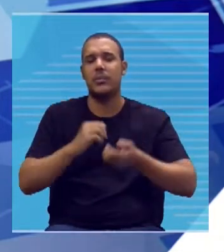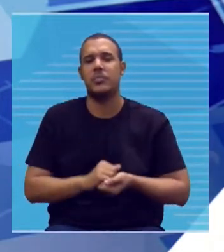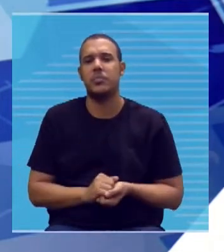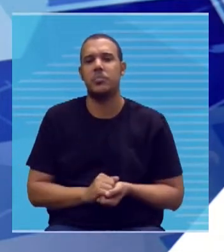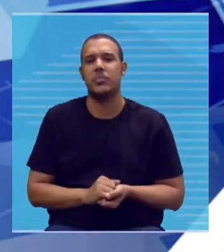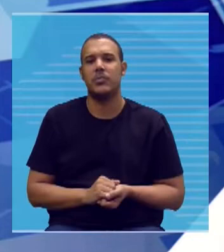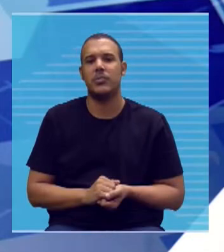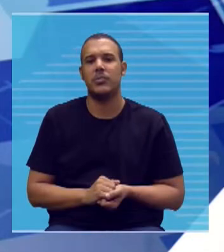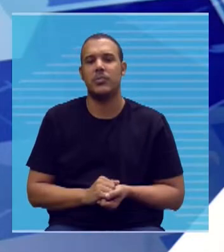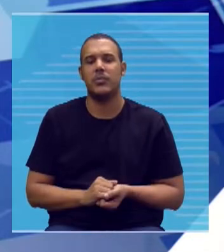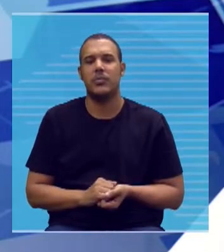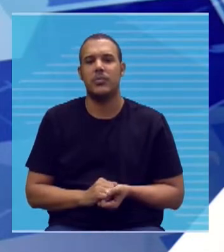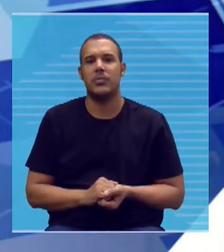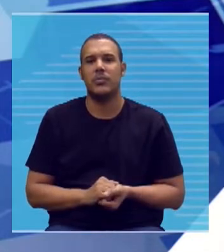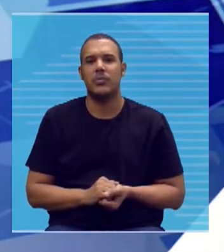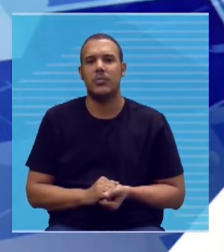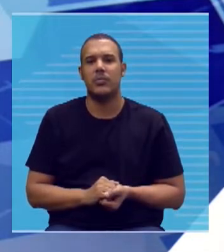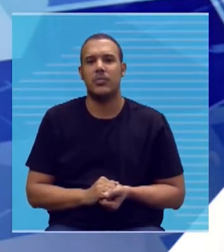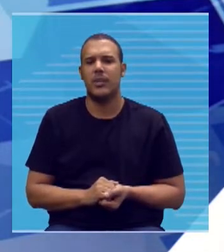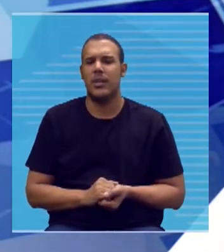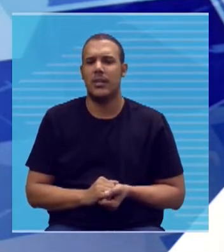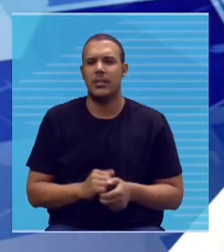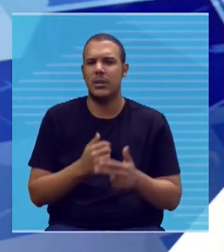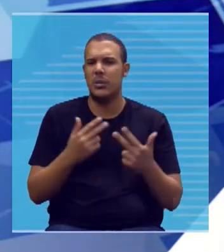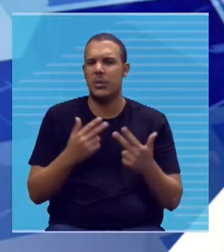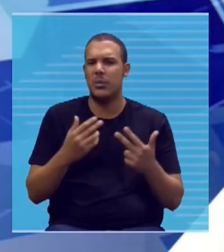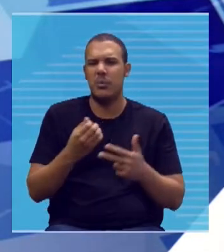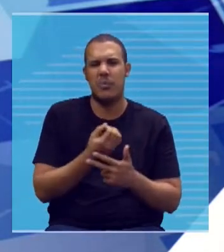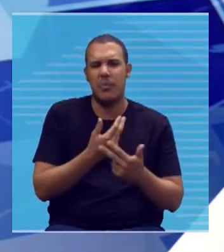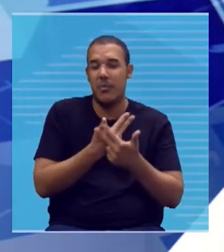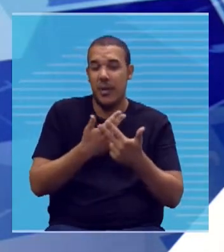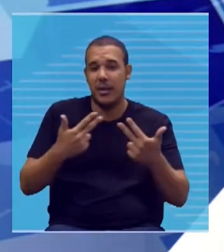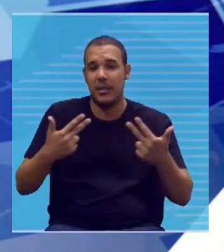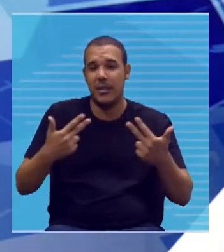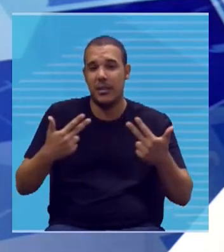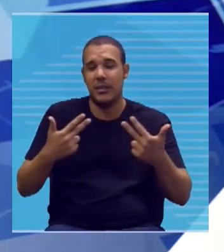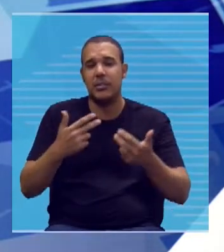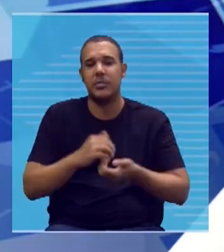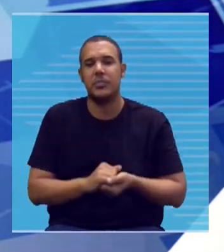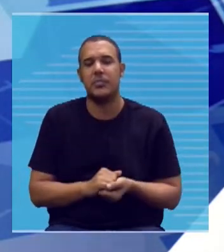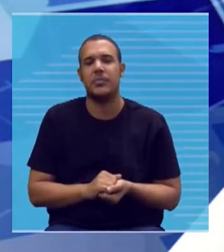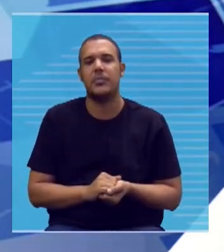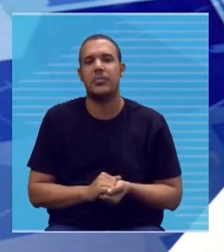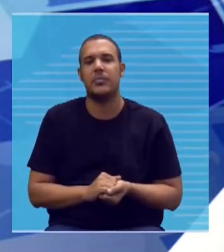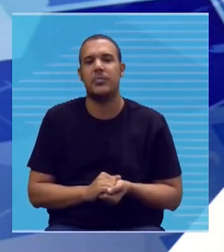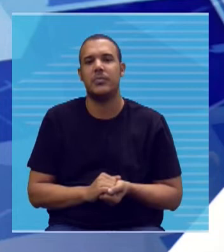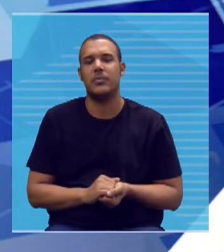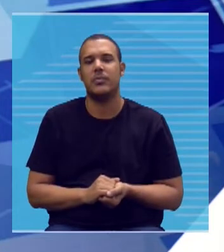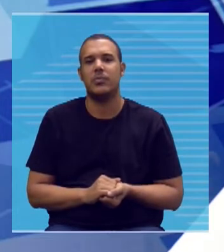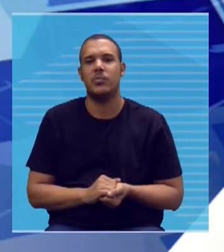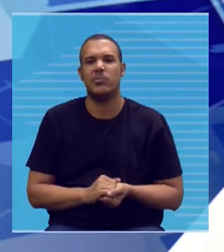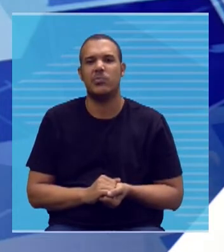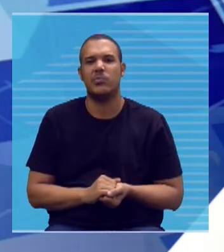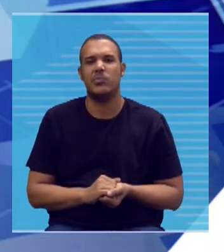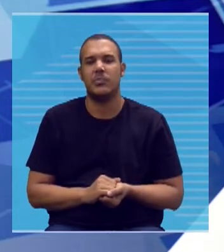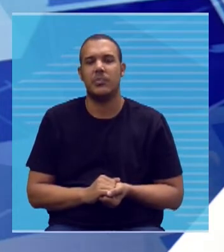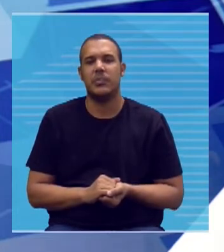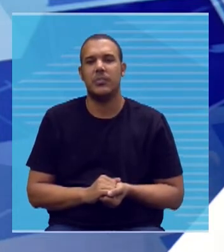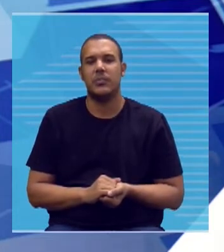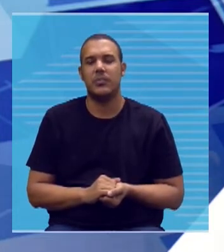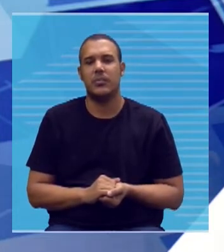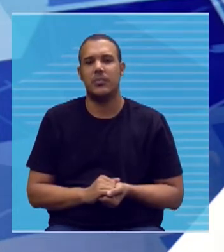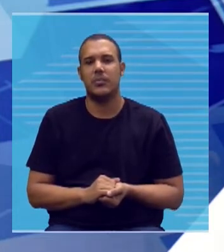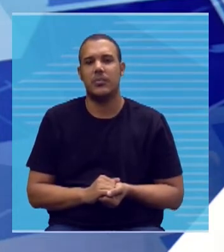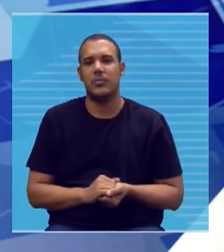e a aí tu tem uma quantidade enorme delas não é muito grande delas então tenho por